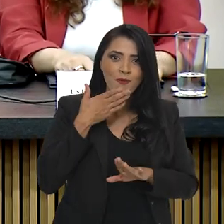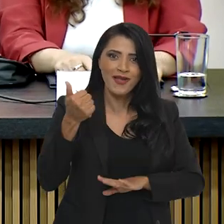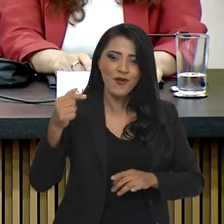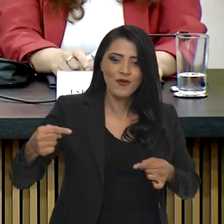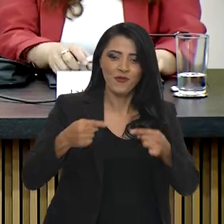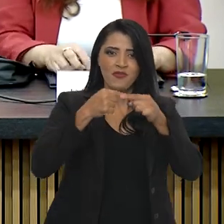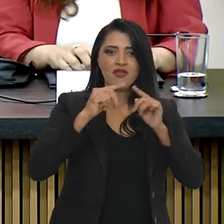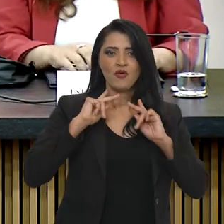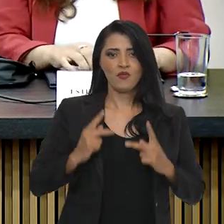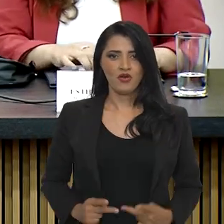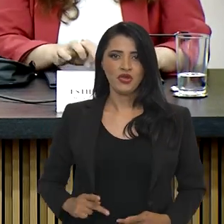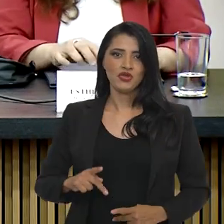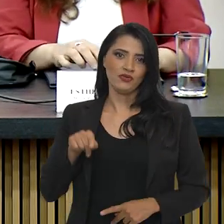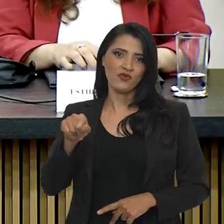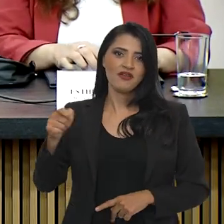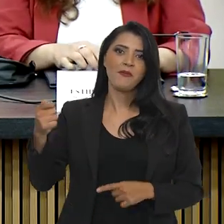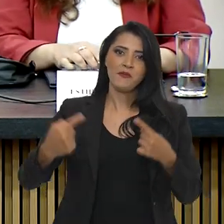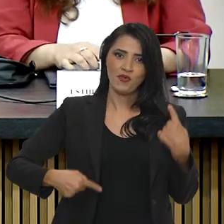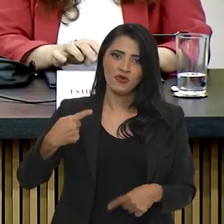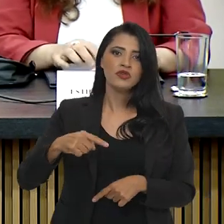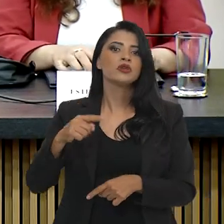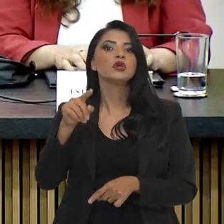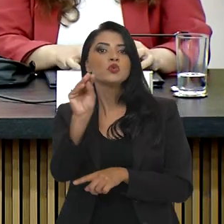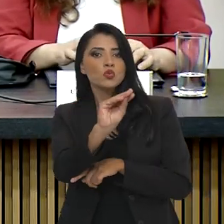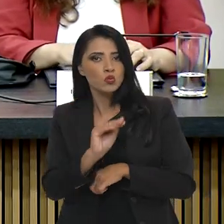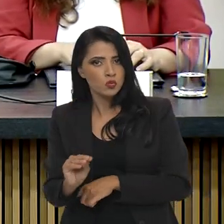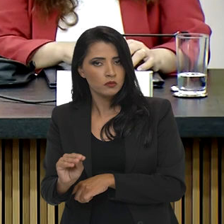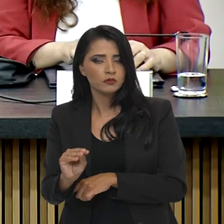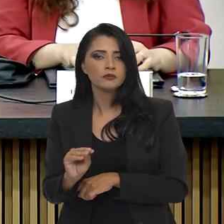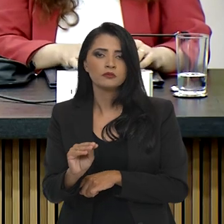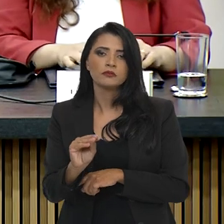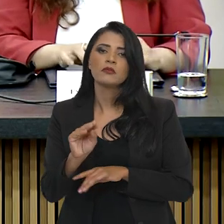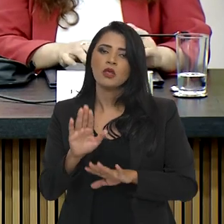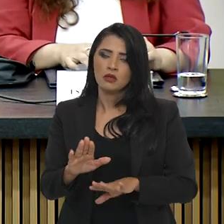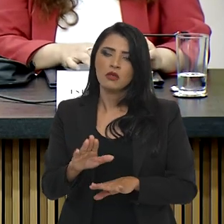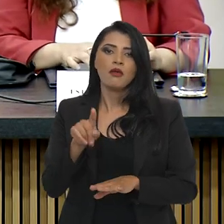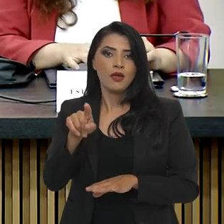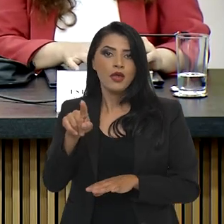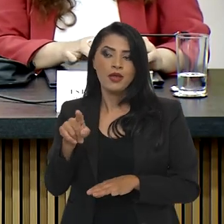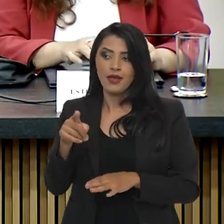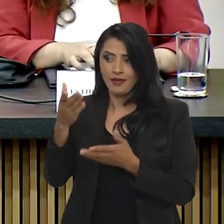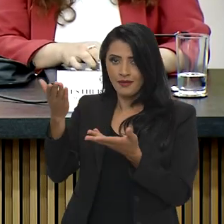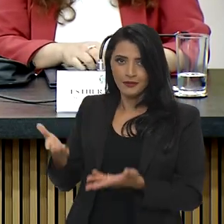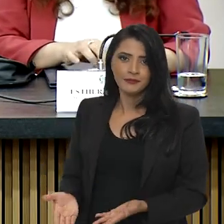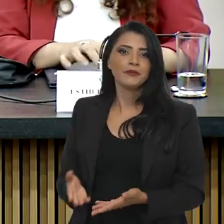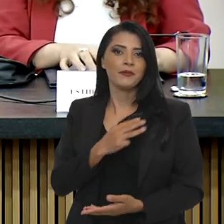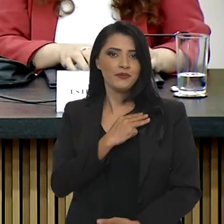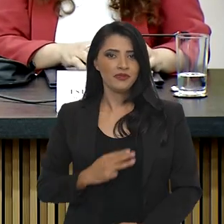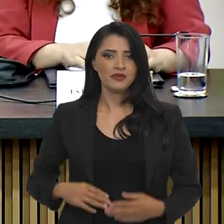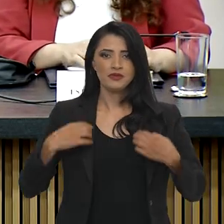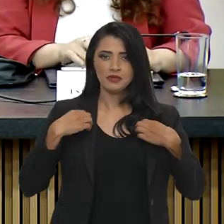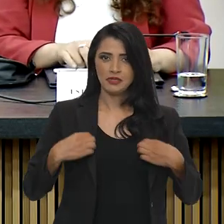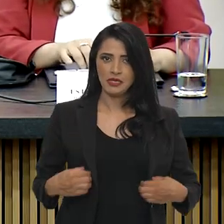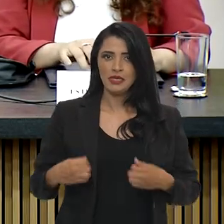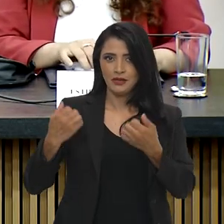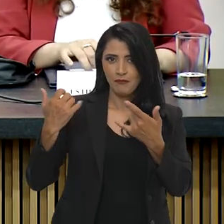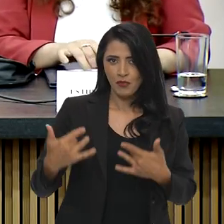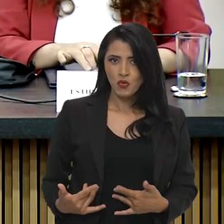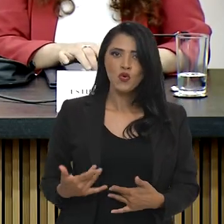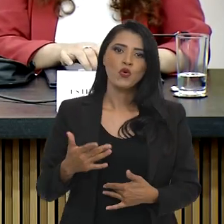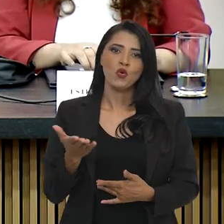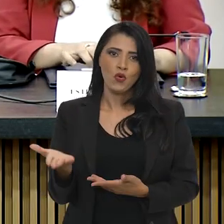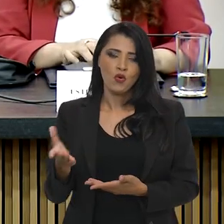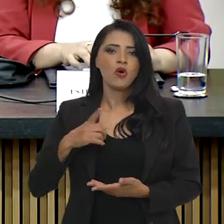humana do que a política de cuidados. E assim, é aquilo que disse a nossa ministra